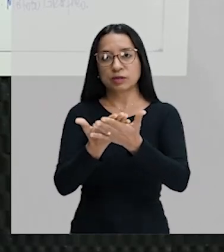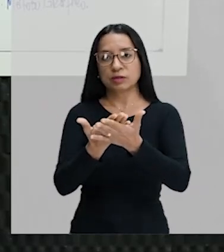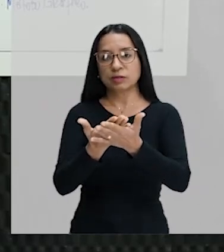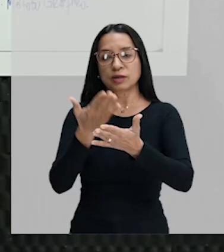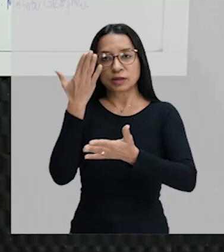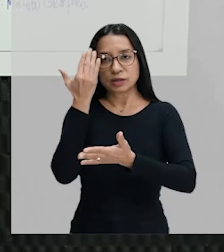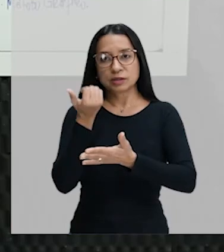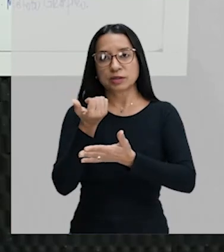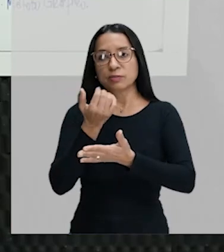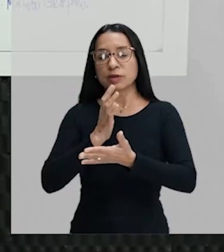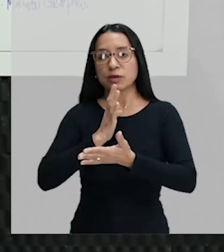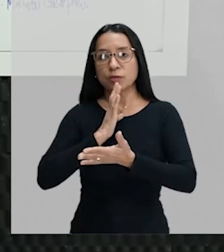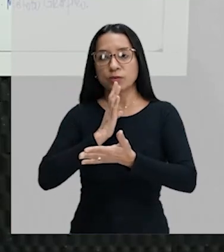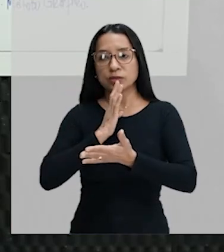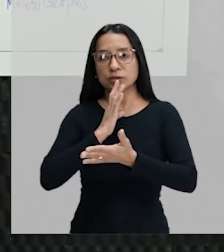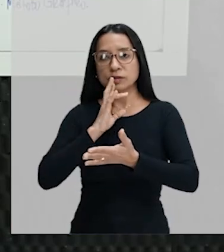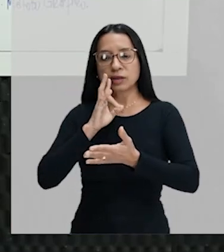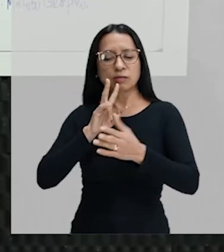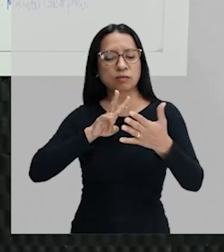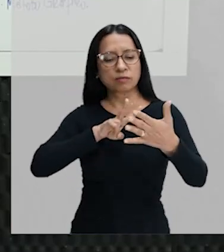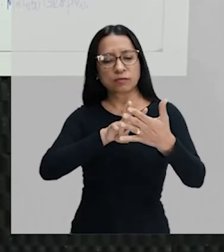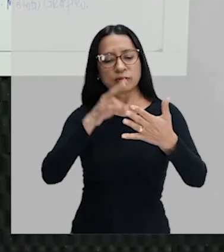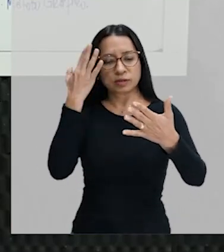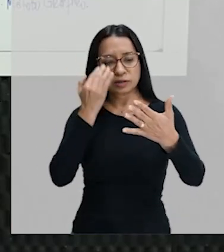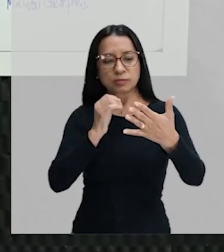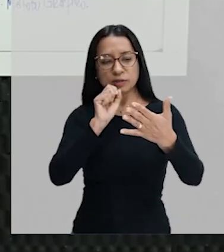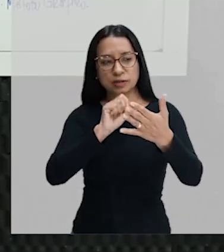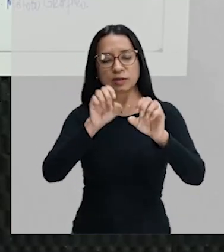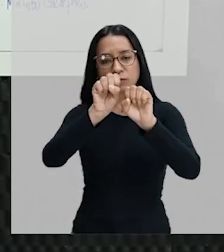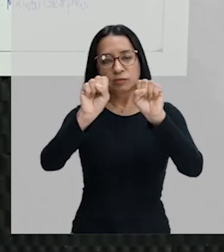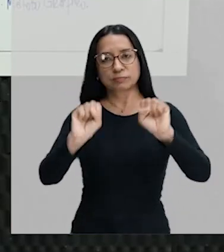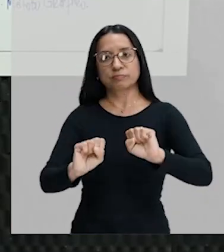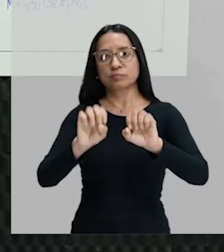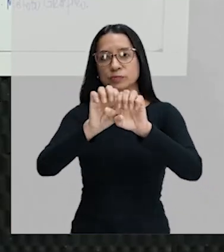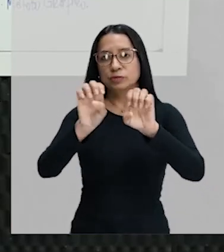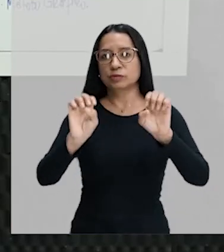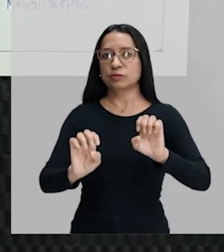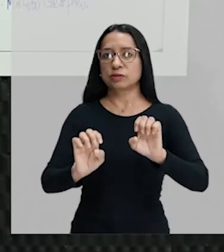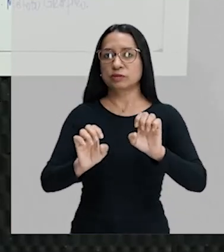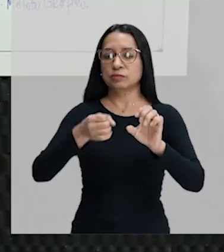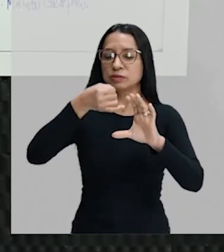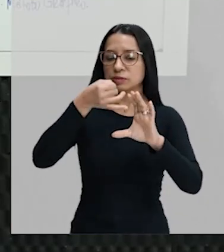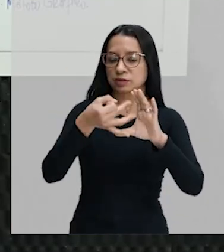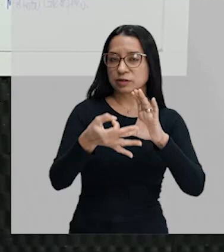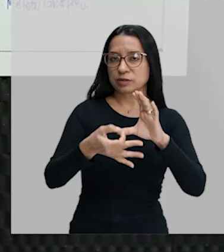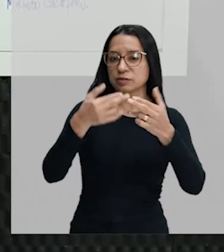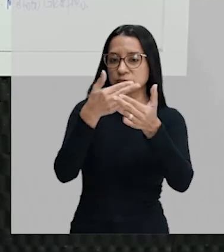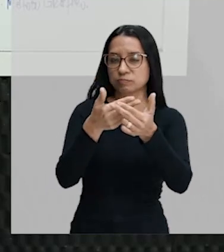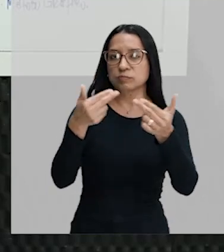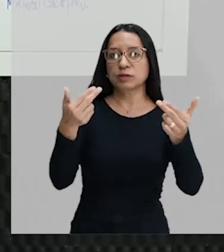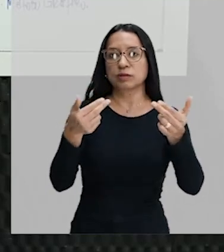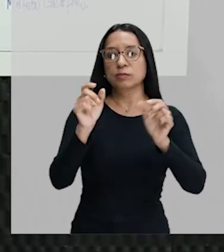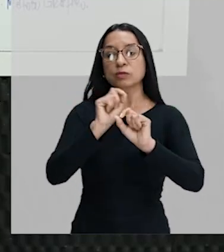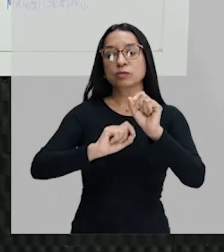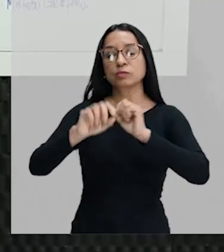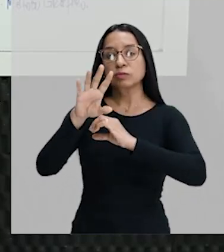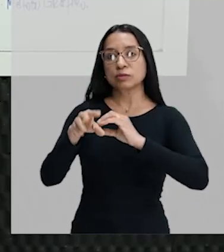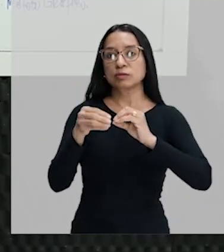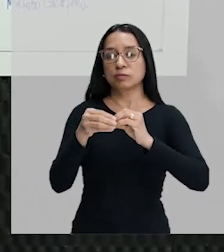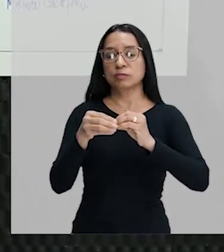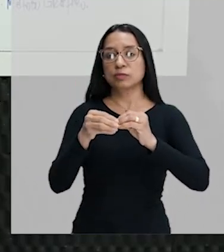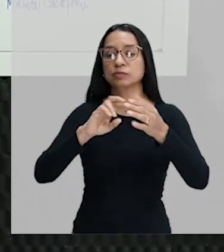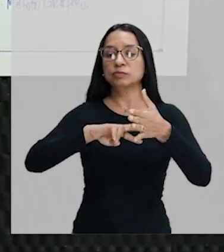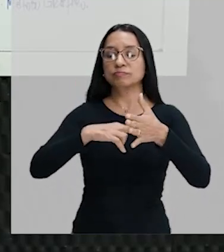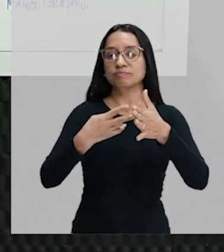gente olhar para ele e saber que, olha, aquilo ali é um sistema de equações. Quais são suas características, quais são seus elementos, do que ele é composto, o